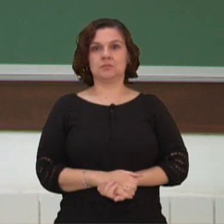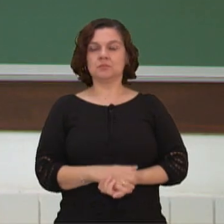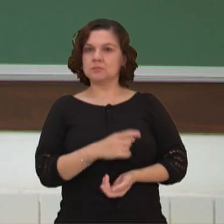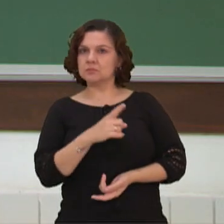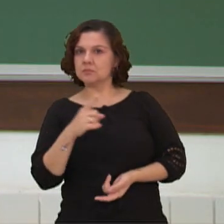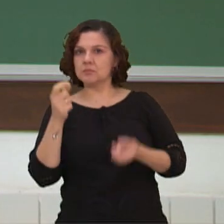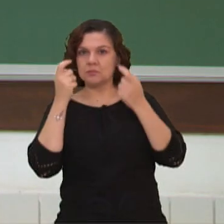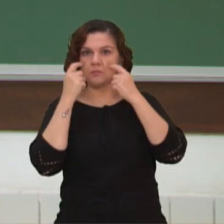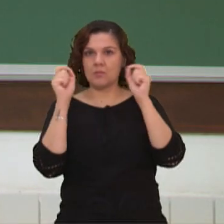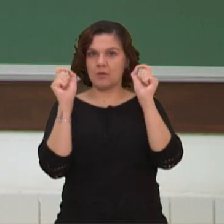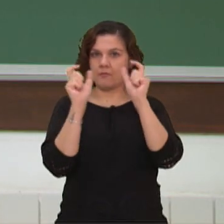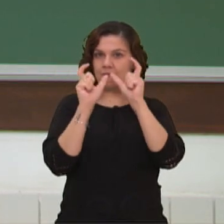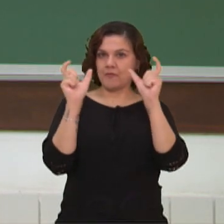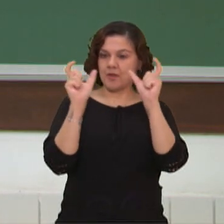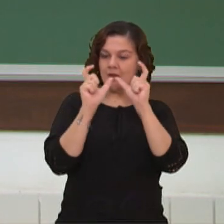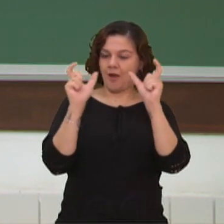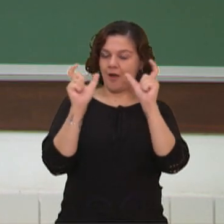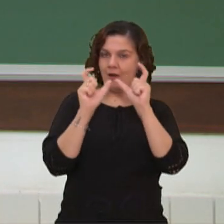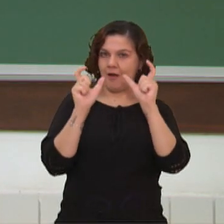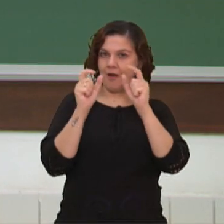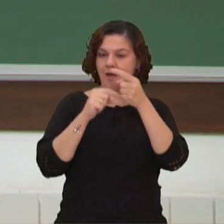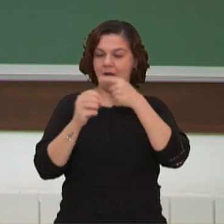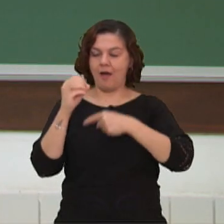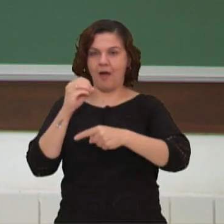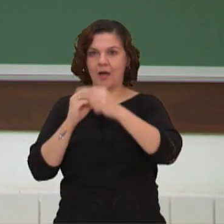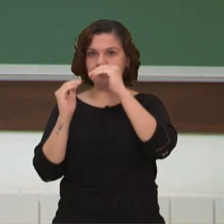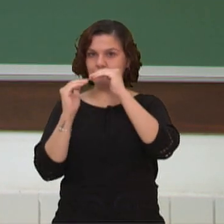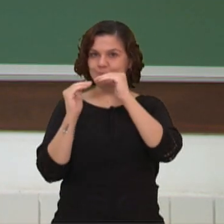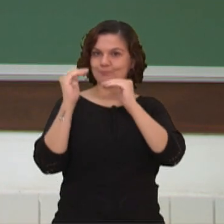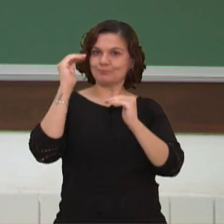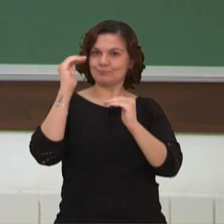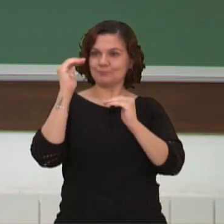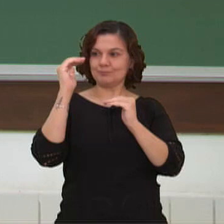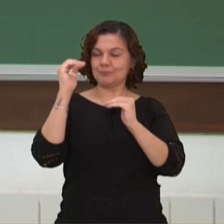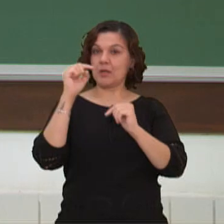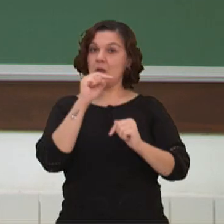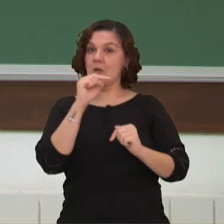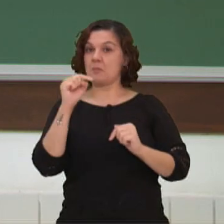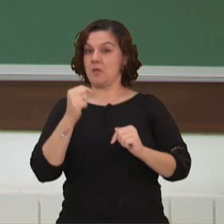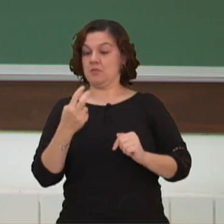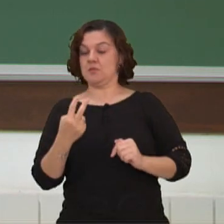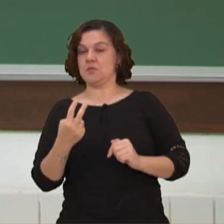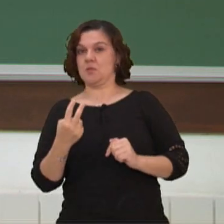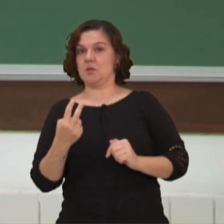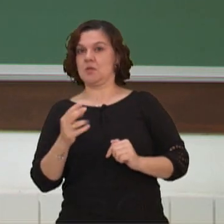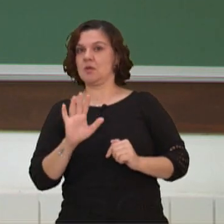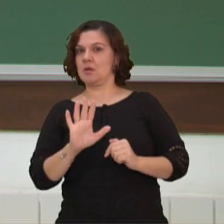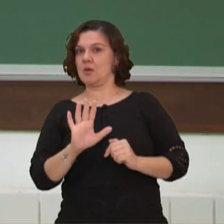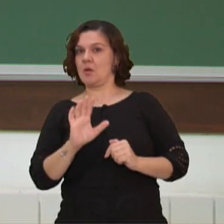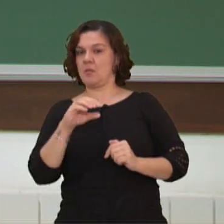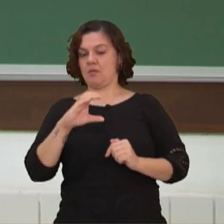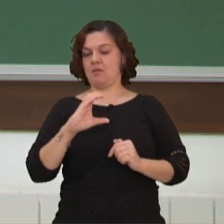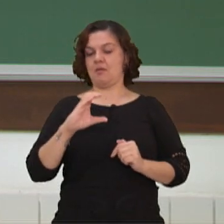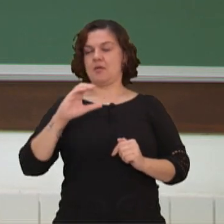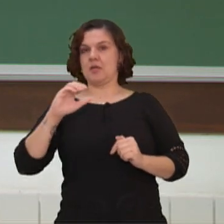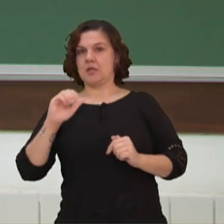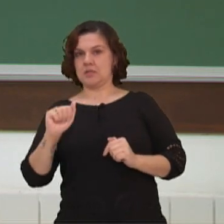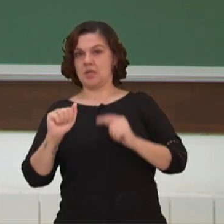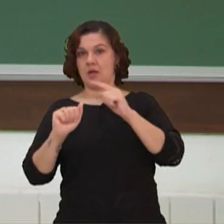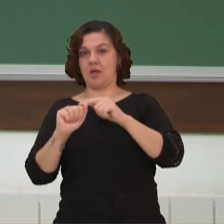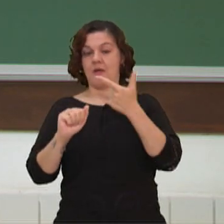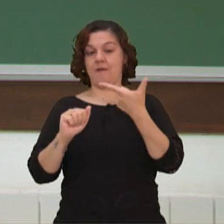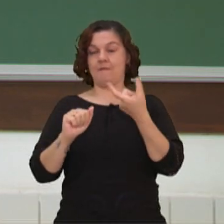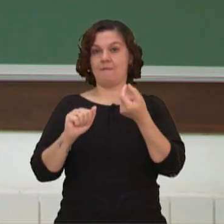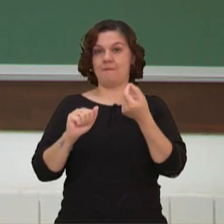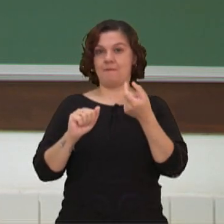Tem que ficar muito atento que esse átomo não está equilibrado. Ele tem carga menos 2. Se ele é o cálcio, ele vai ter 20